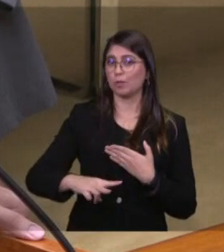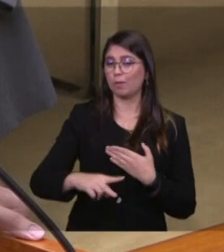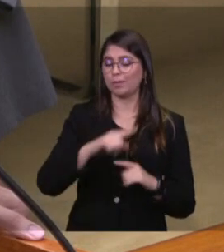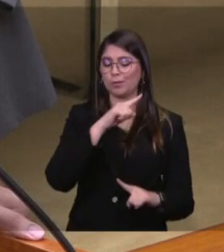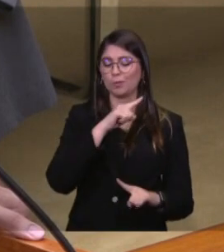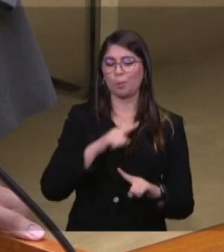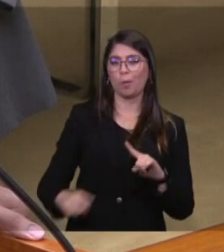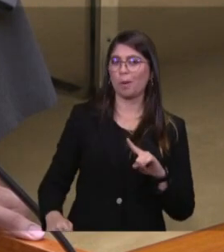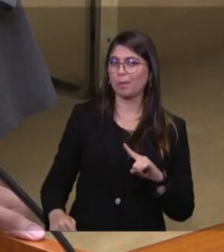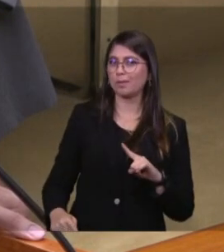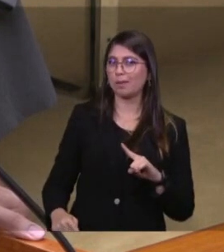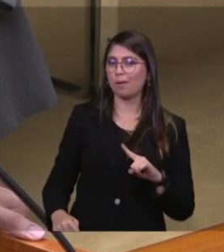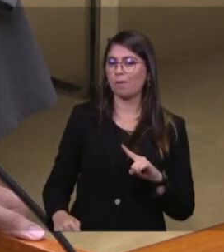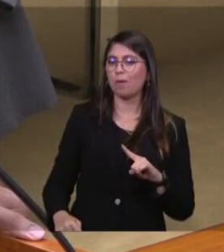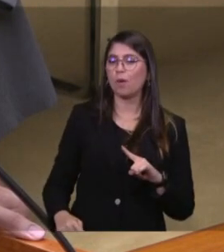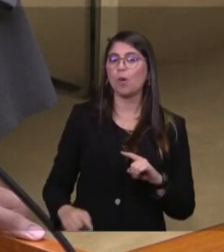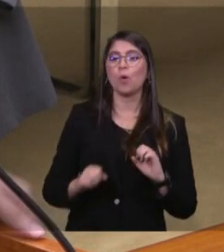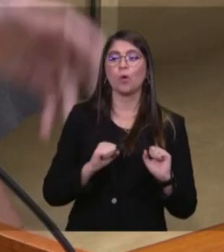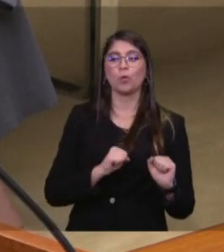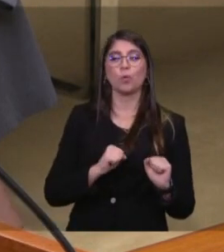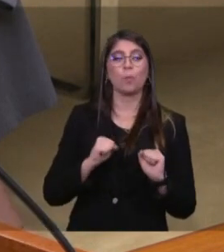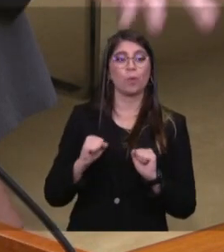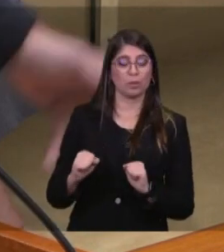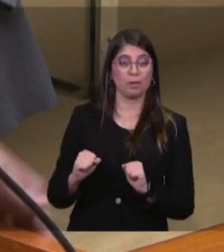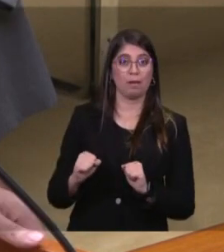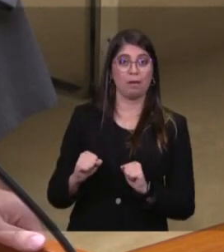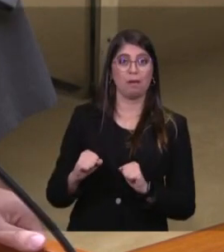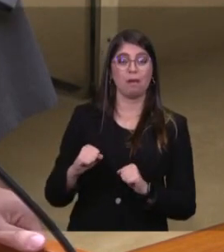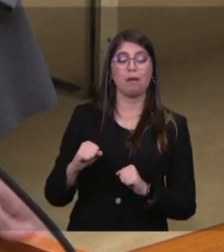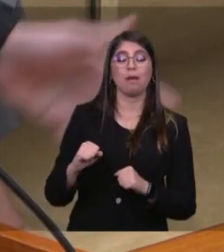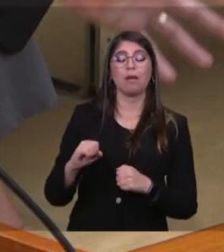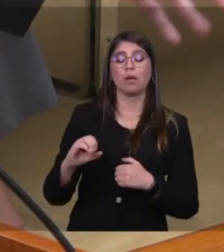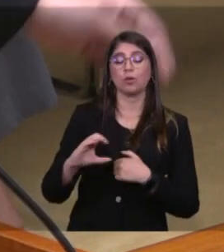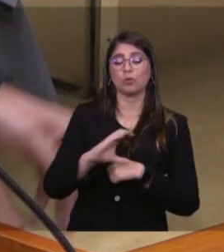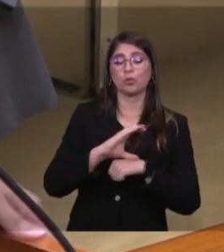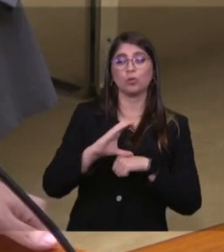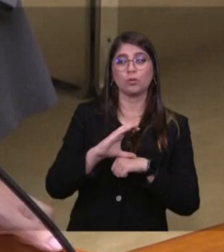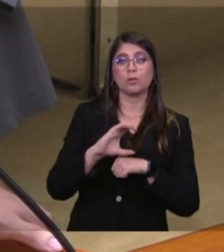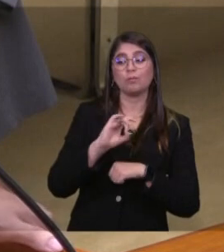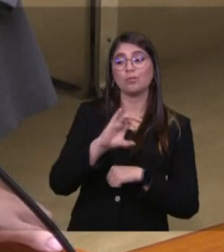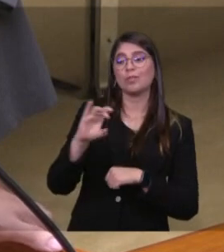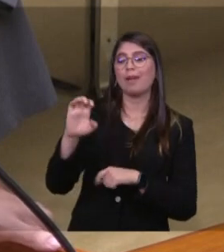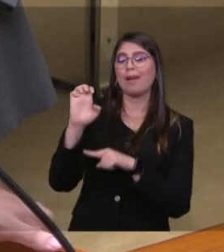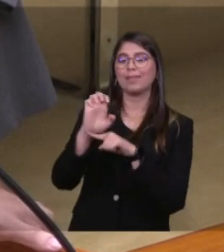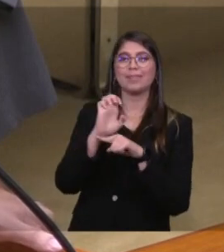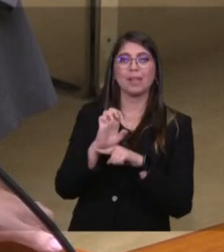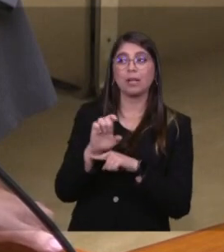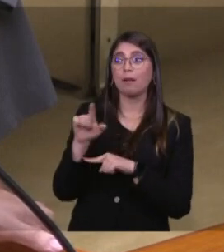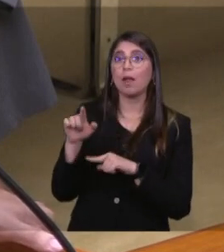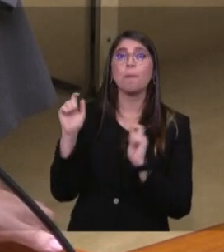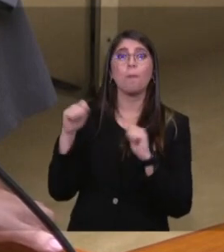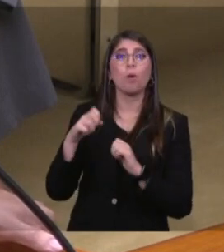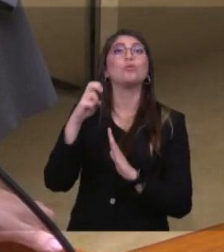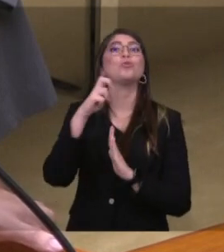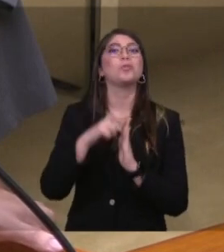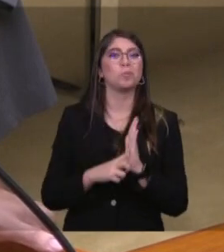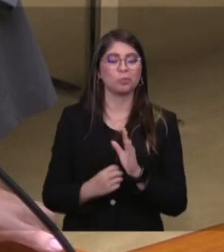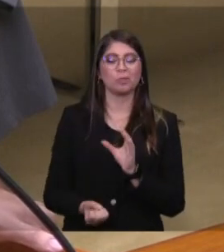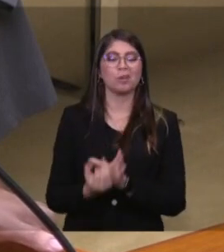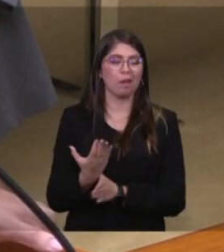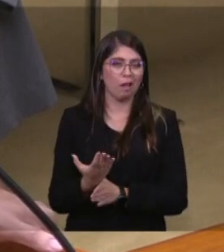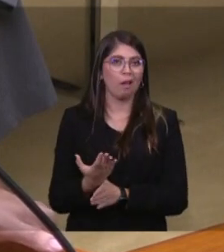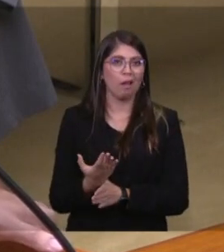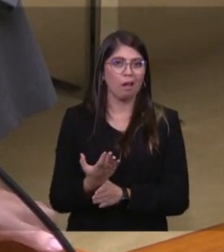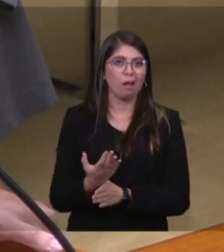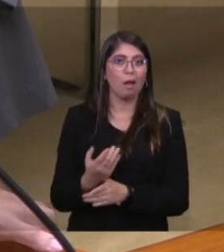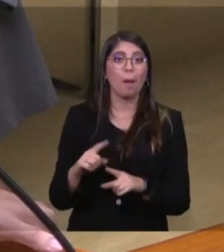de um exercício do legítimo poder constitucional dos Estados, o poder de tributar. E essa vedação ela tem que estar